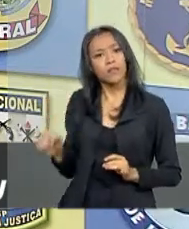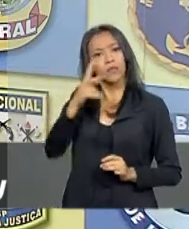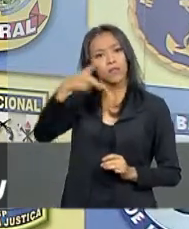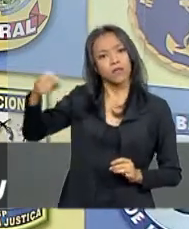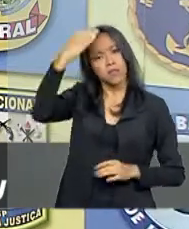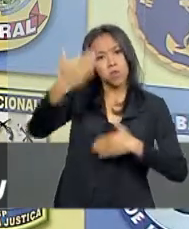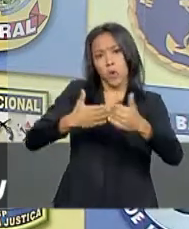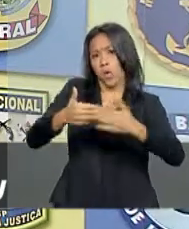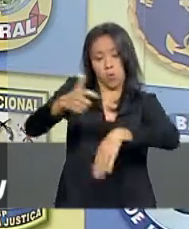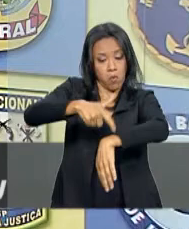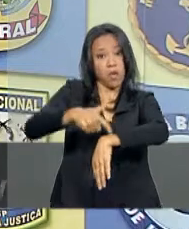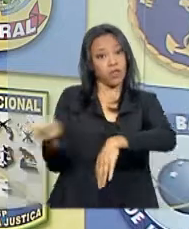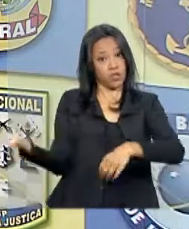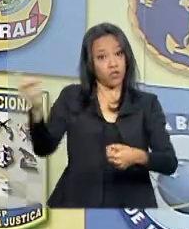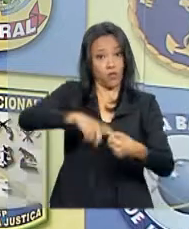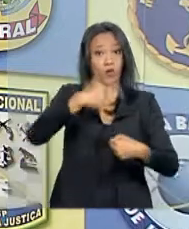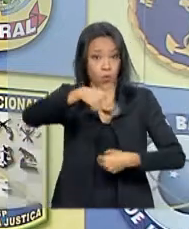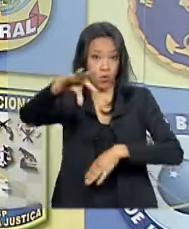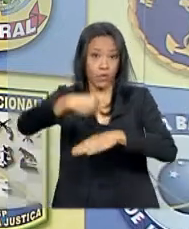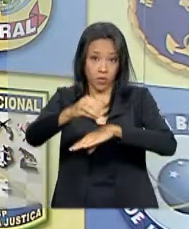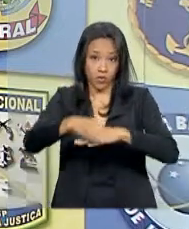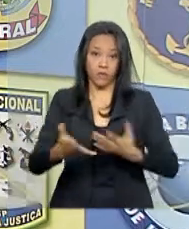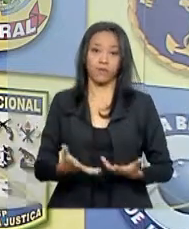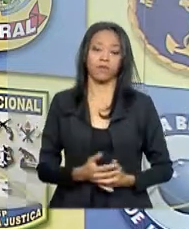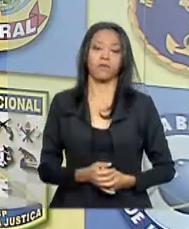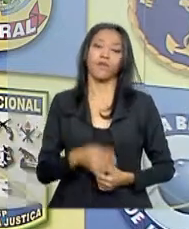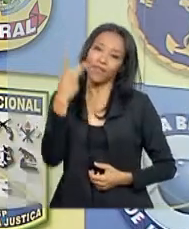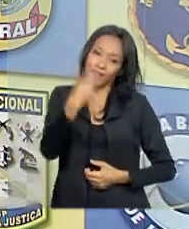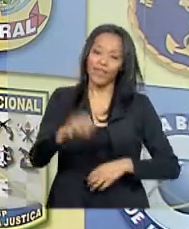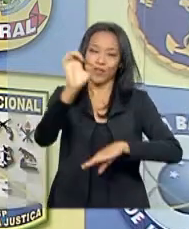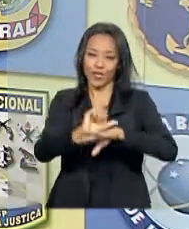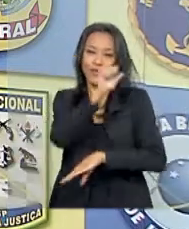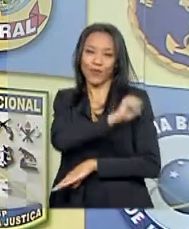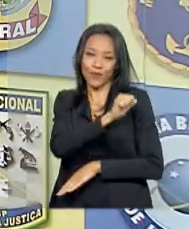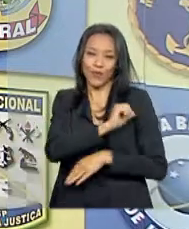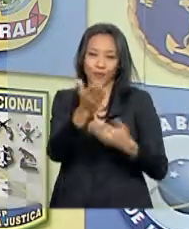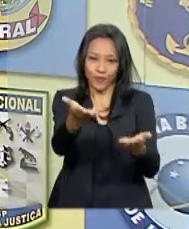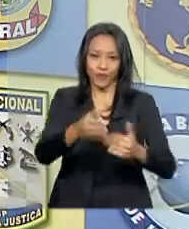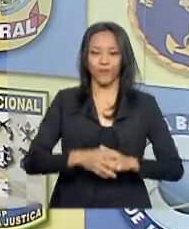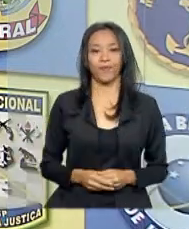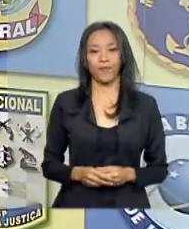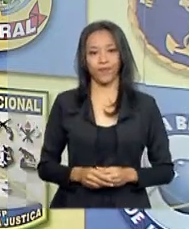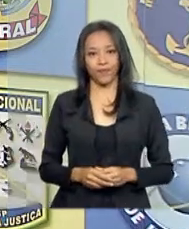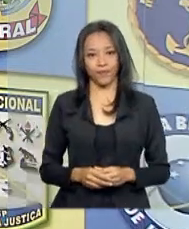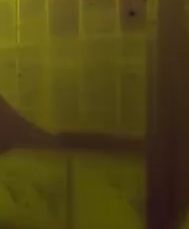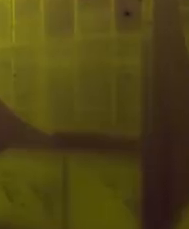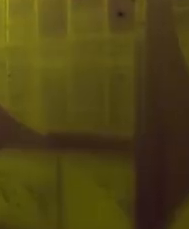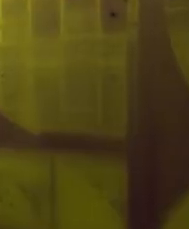a qualquer momento com outras informações. Do Rio de Janeiro, Leandro Alarcon.